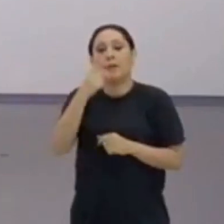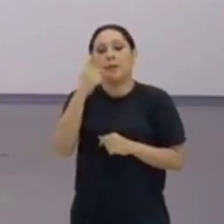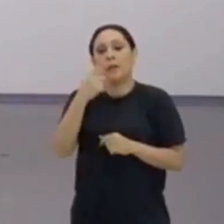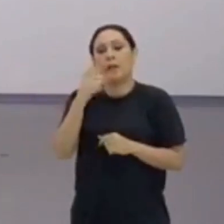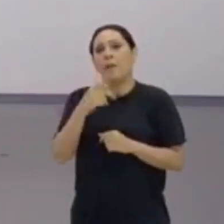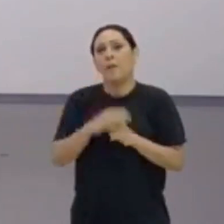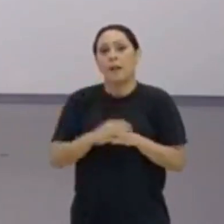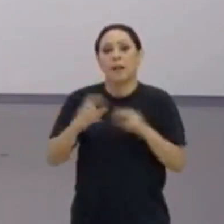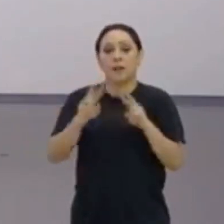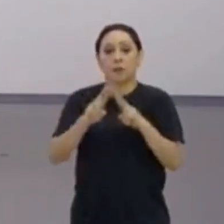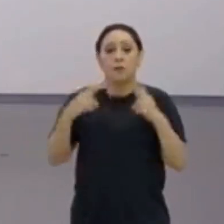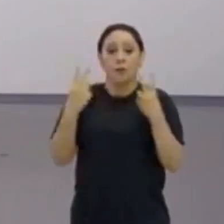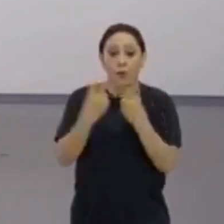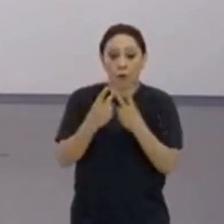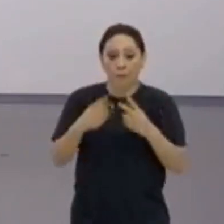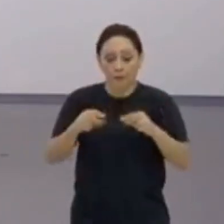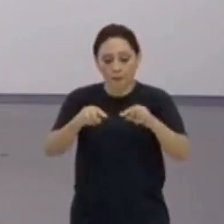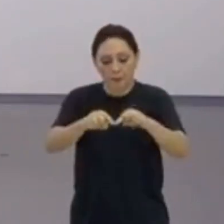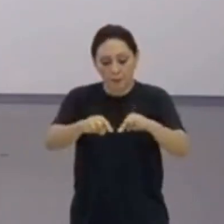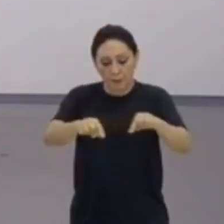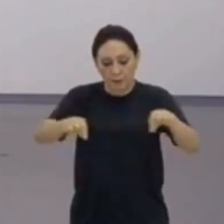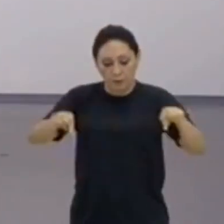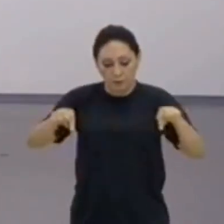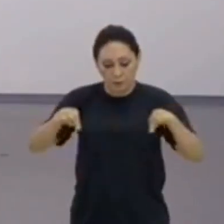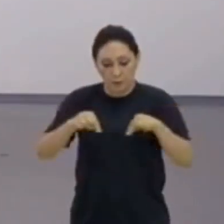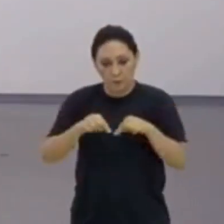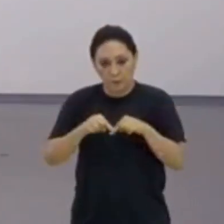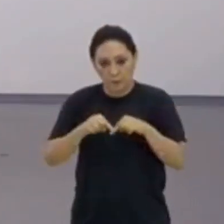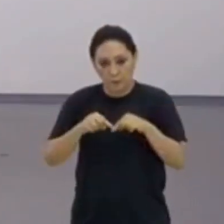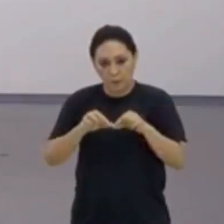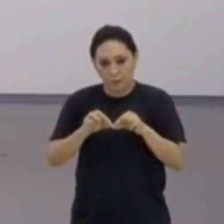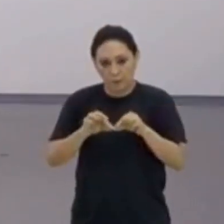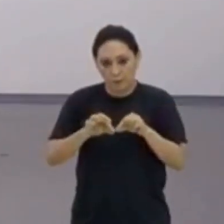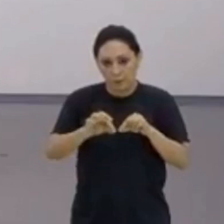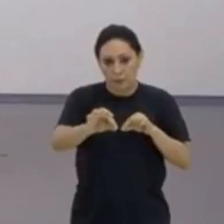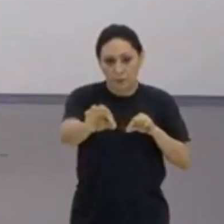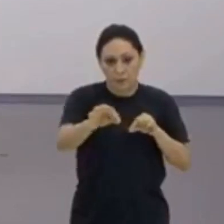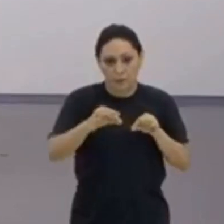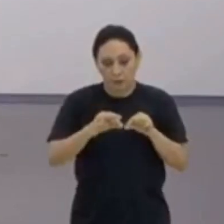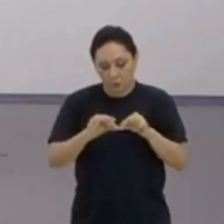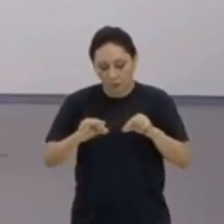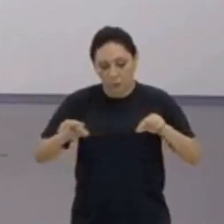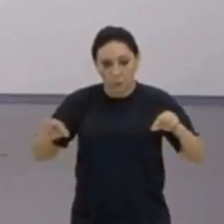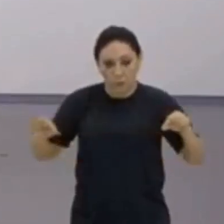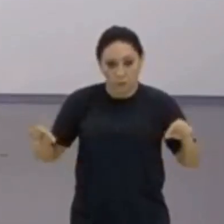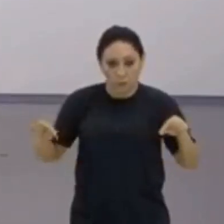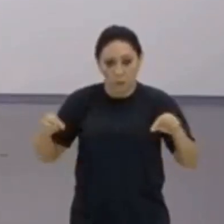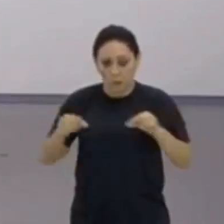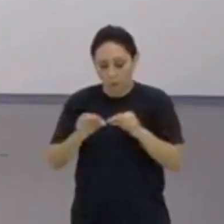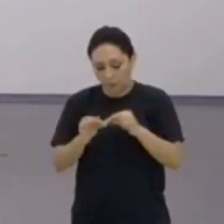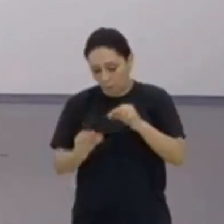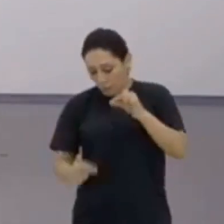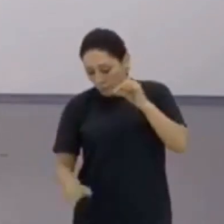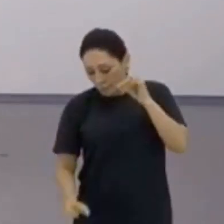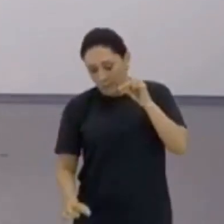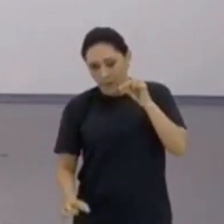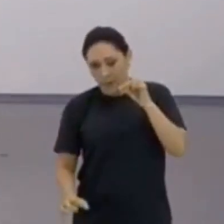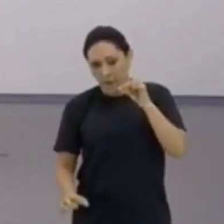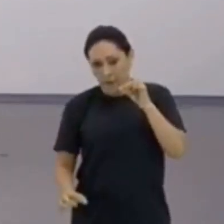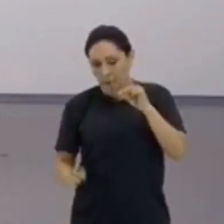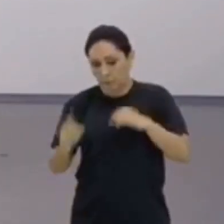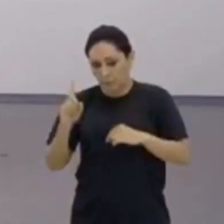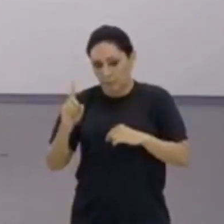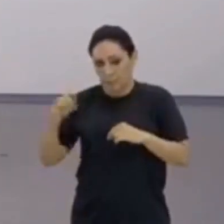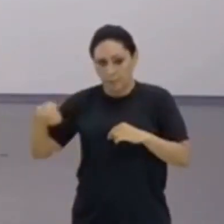Sim, um tanque que tenha 1 metro de comprimento, 1 metro de largura e 1 metro de profundidade. Aí como se